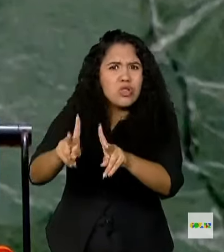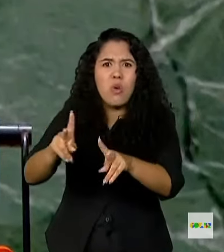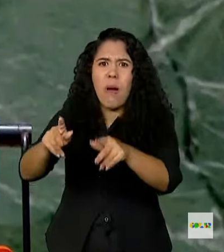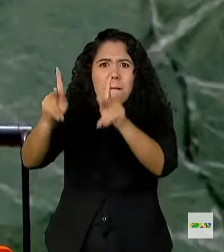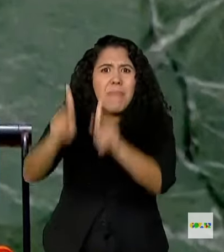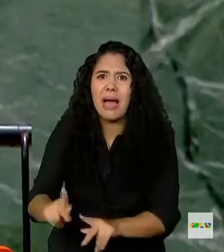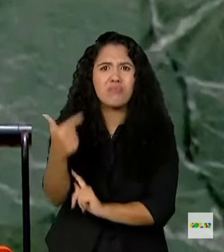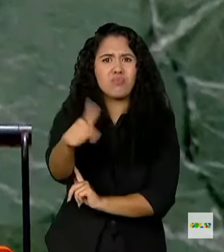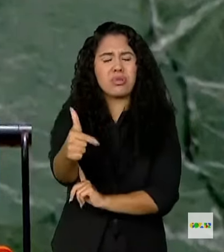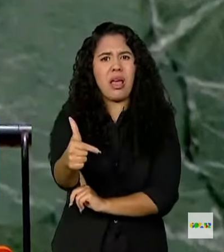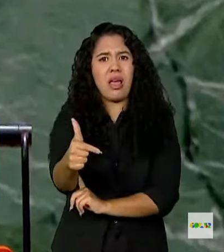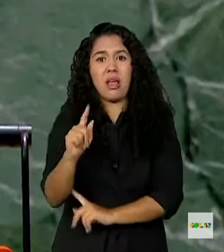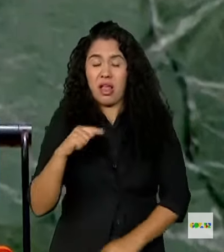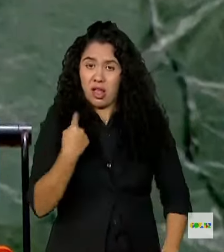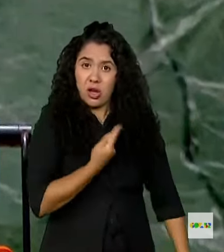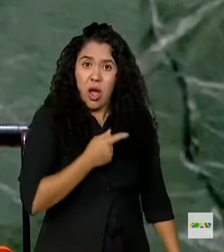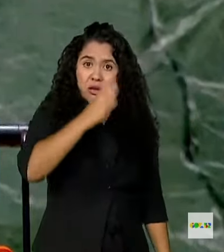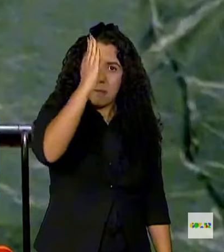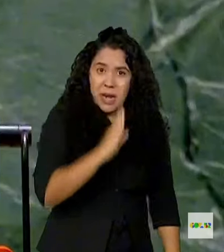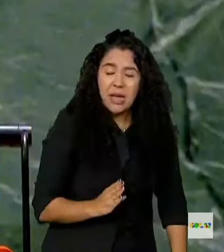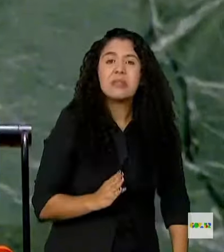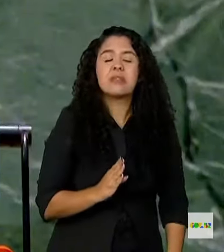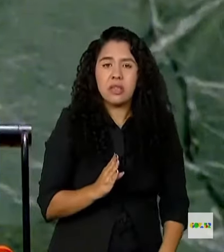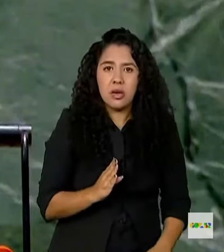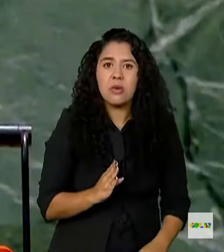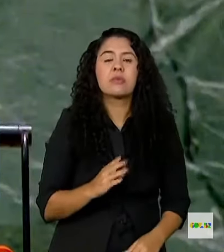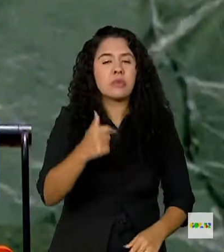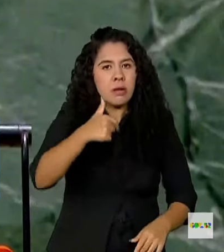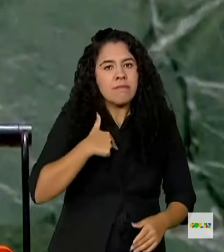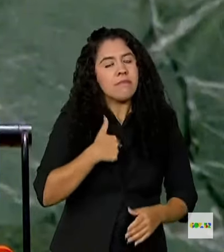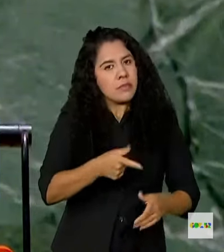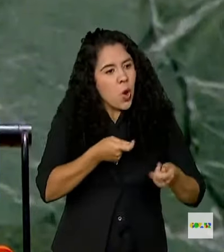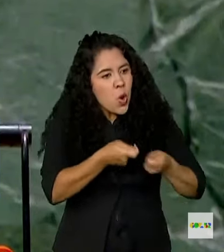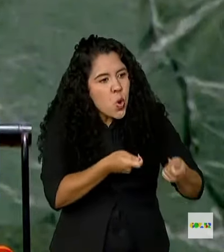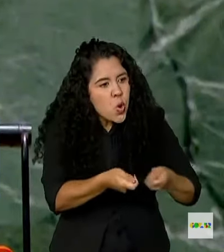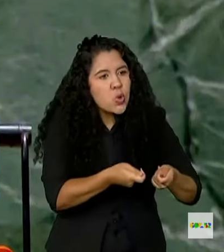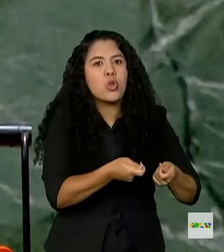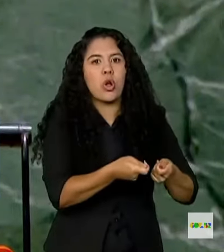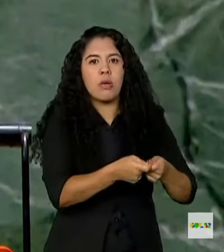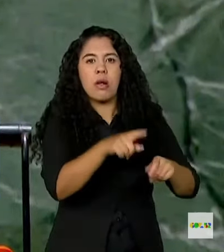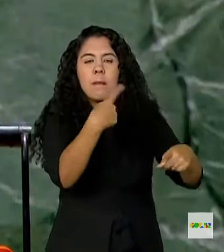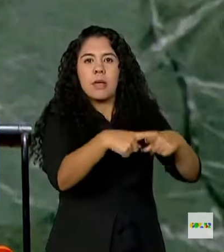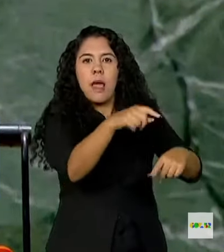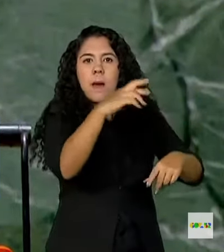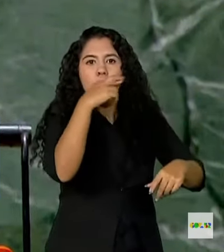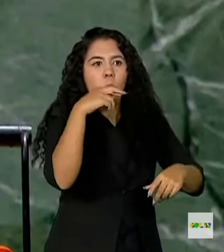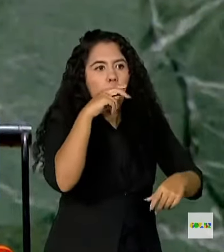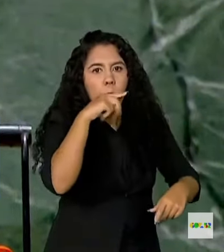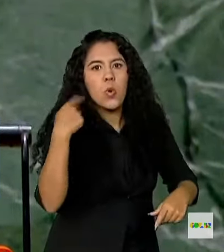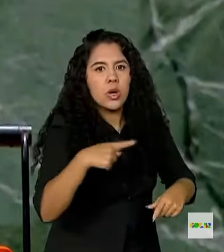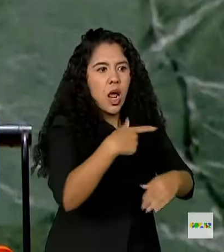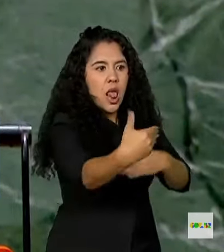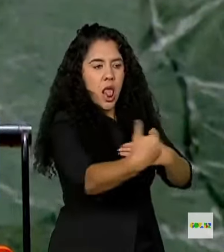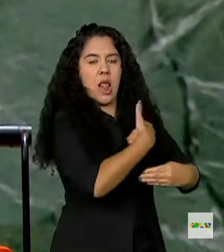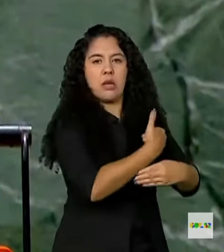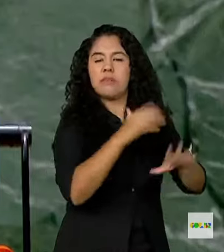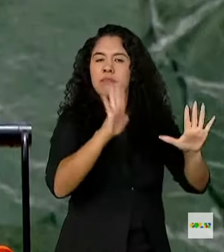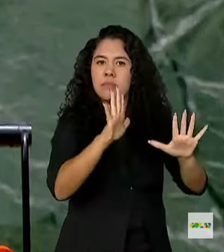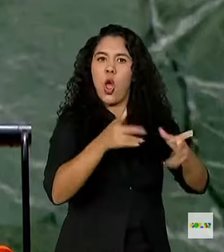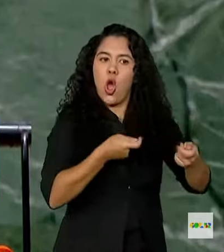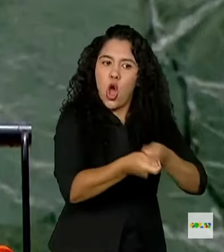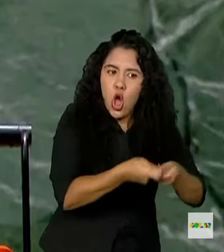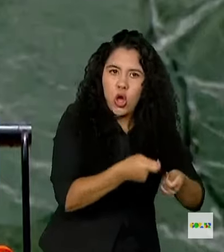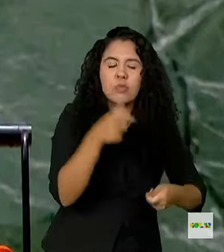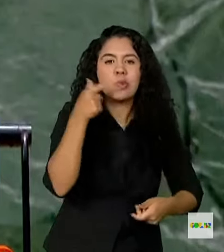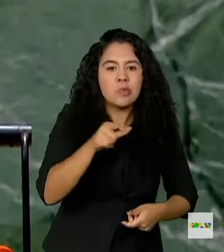Brasil condenou de maneira firme a invasão do território ucraniano. Já está claro que nenhuma das partes